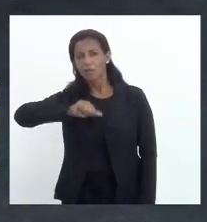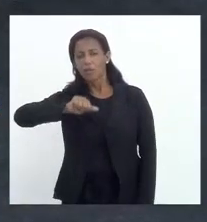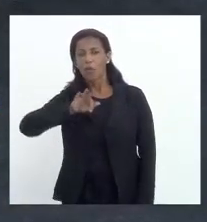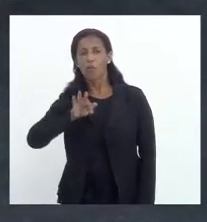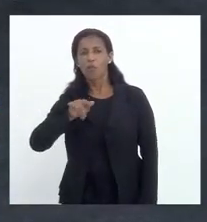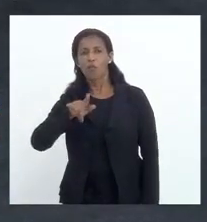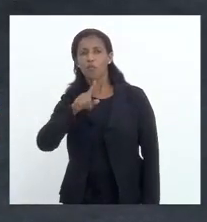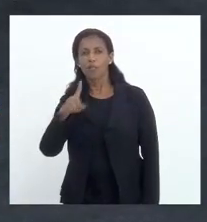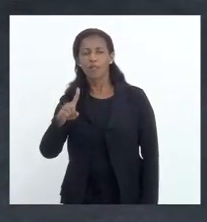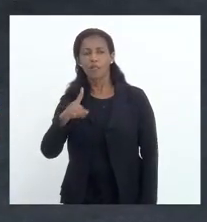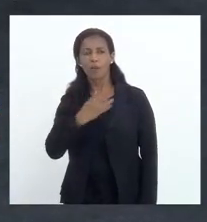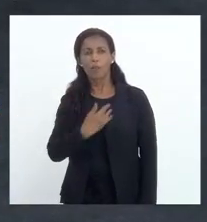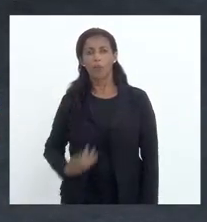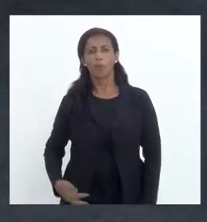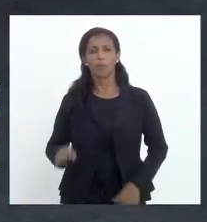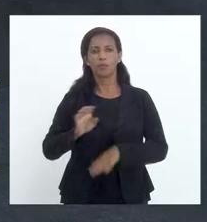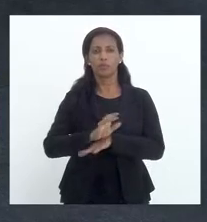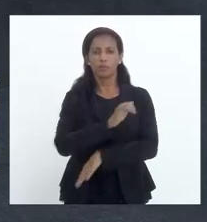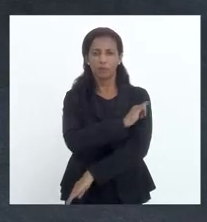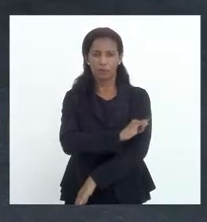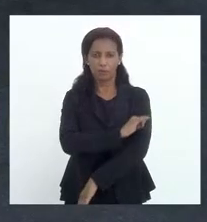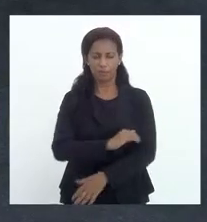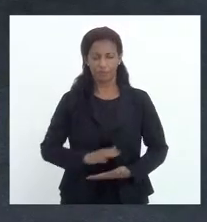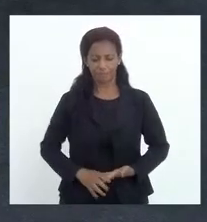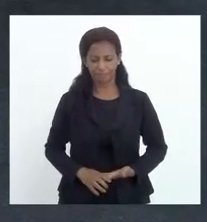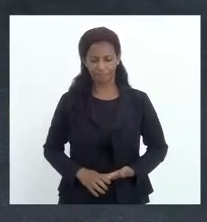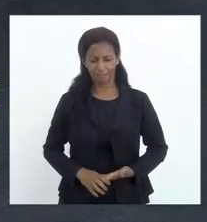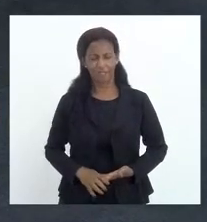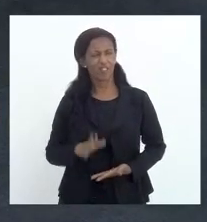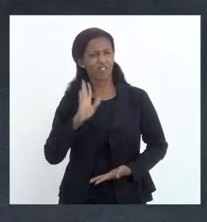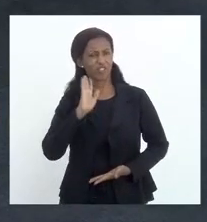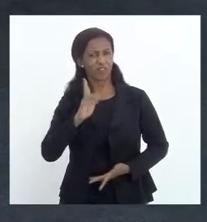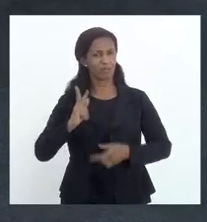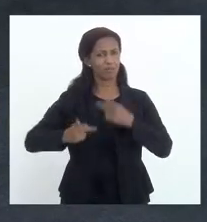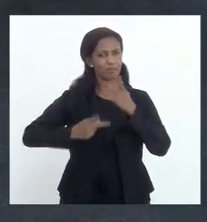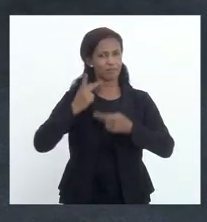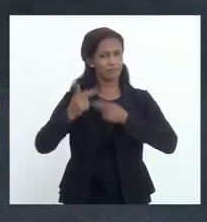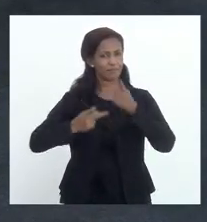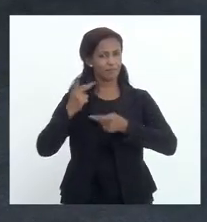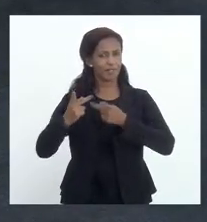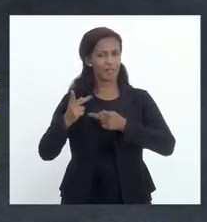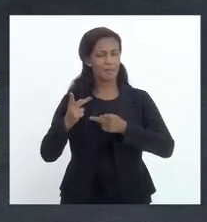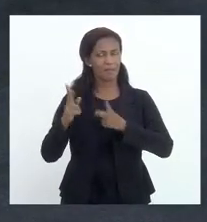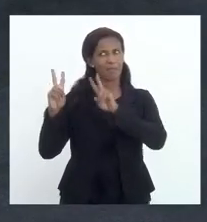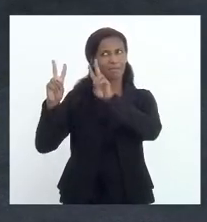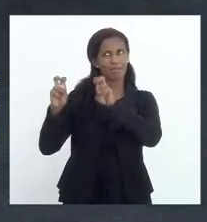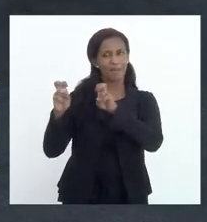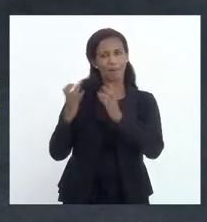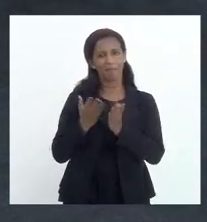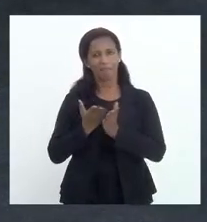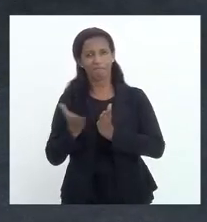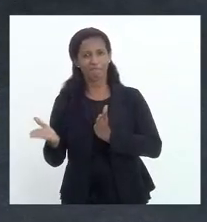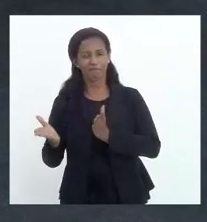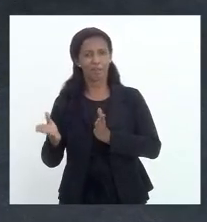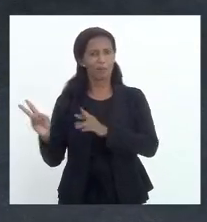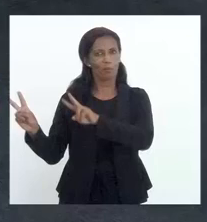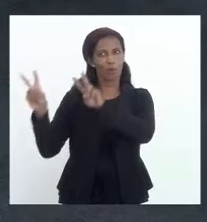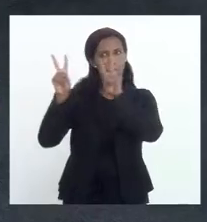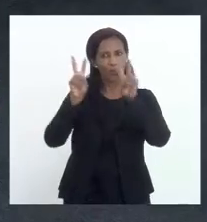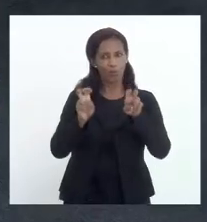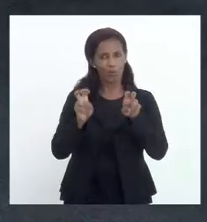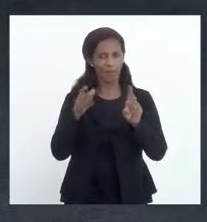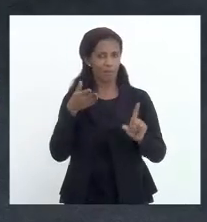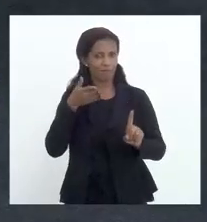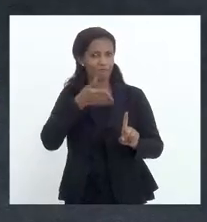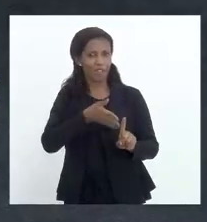públicas do Estado do Rio de Janeiro. Muito tem dito, mas eu não posso fugir ao tema, viu? Embora o tema seja o